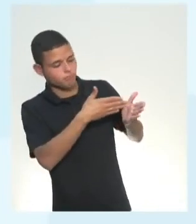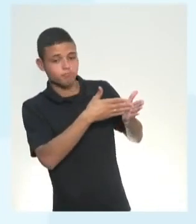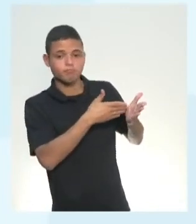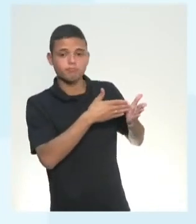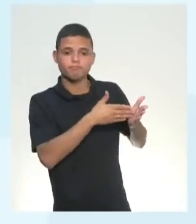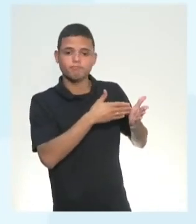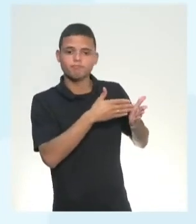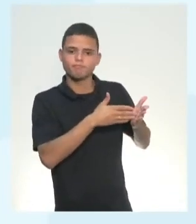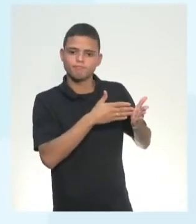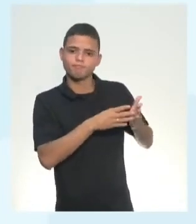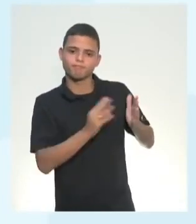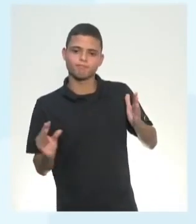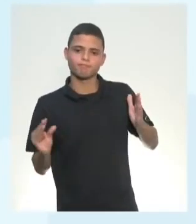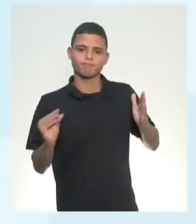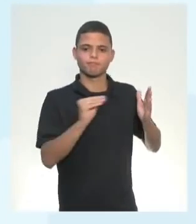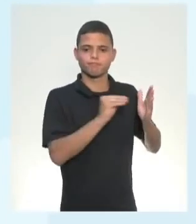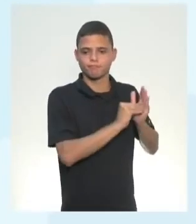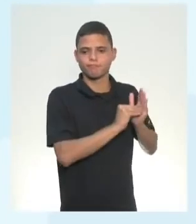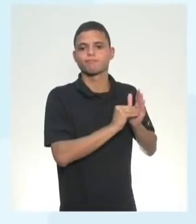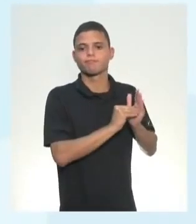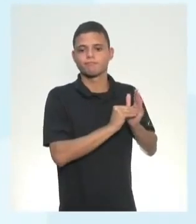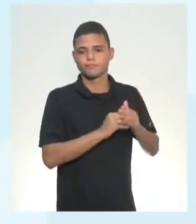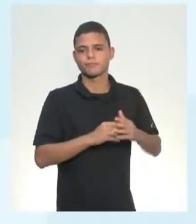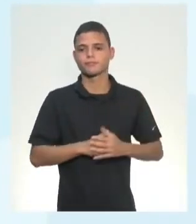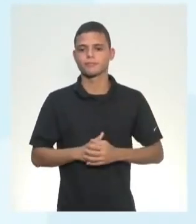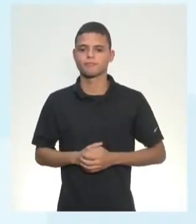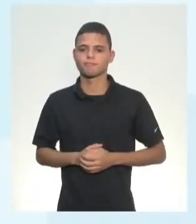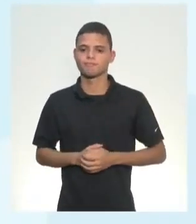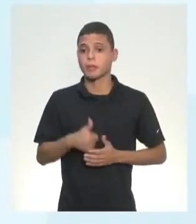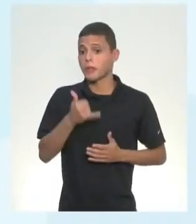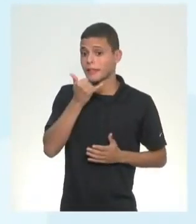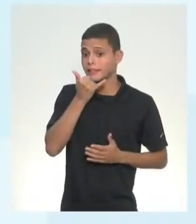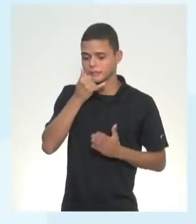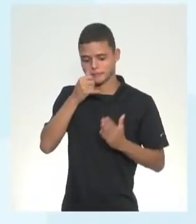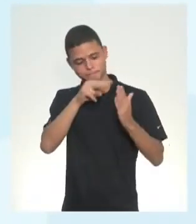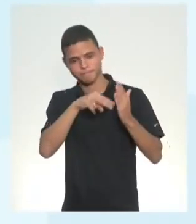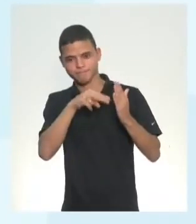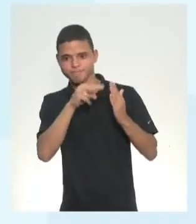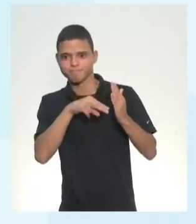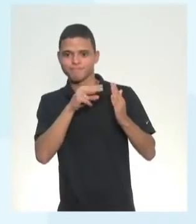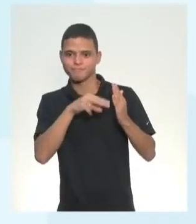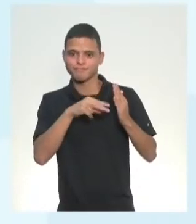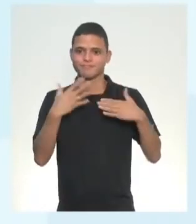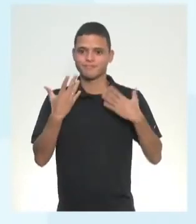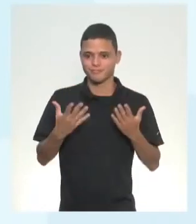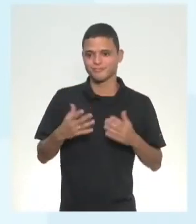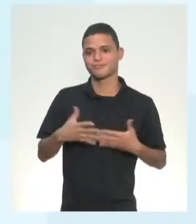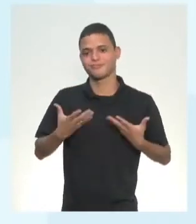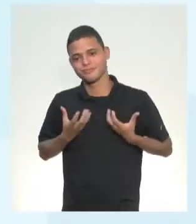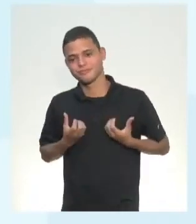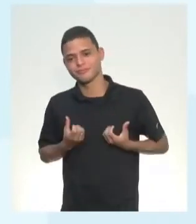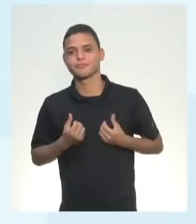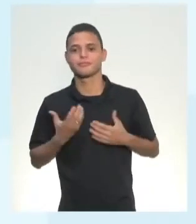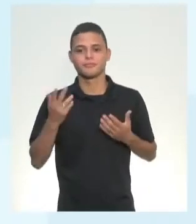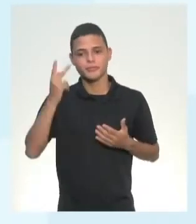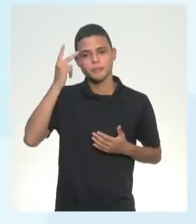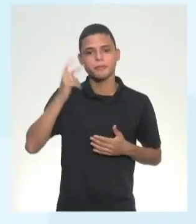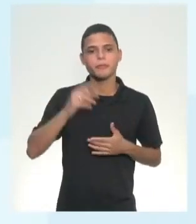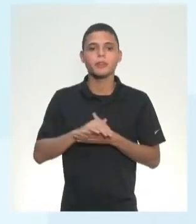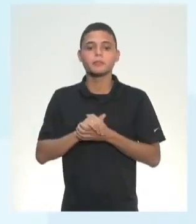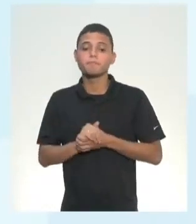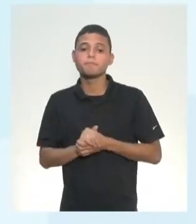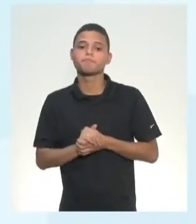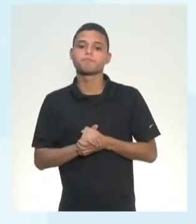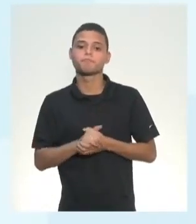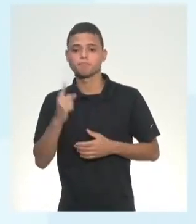transportou para os seus livros. Peço desculpa da leitura, que eu já estou aqui, ó, na terceira aula, tá, gente? Essa